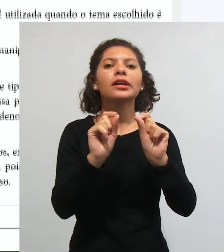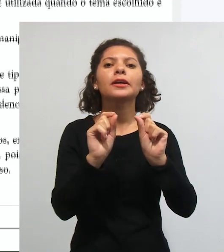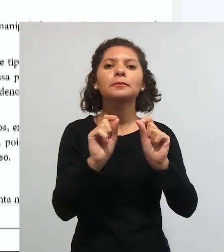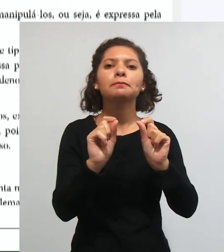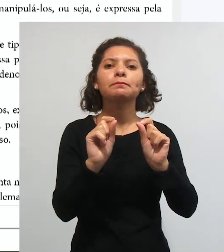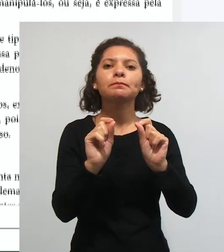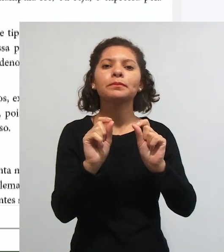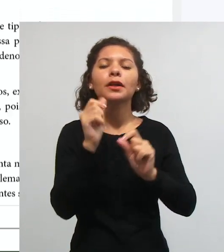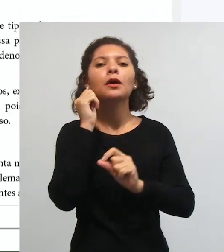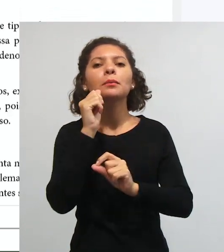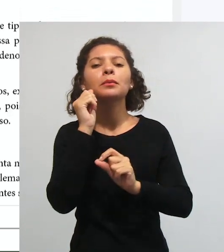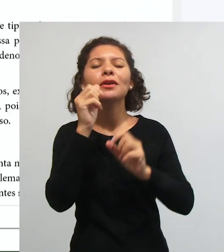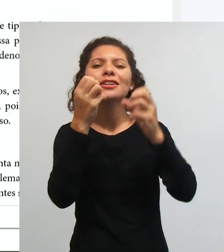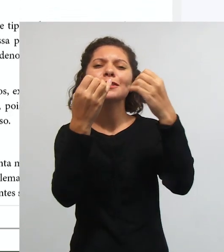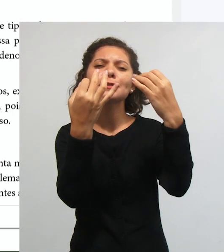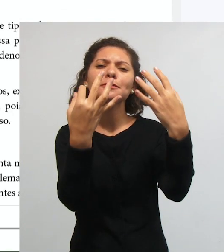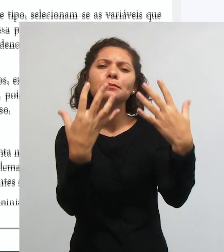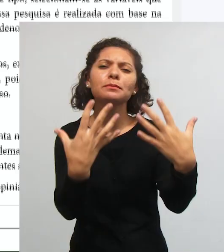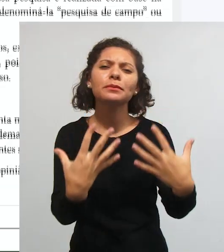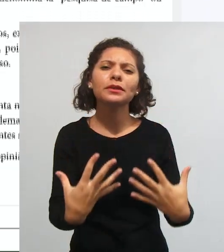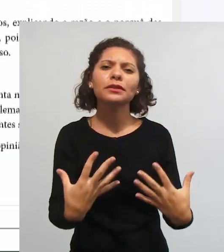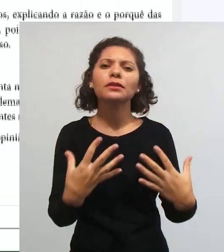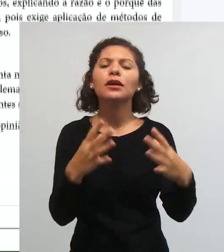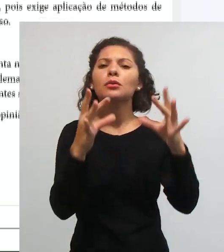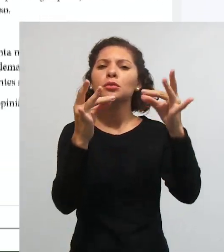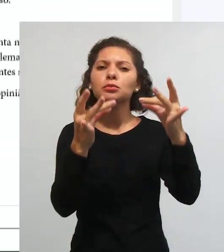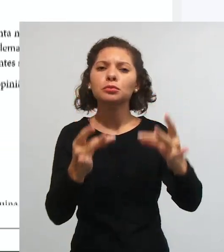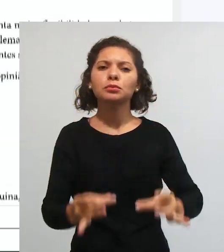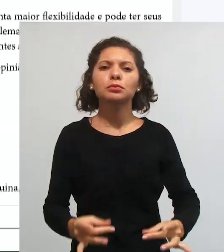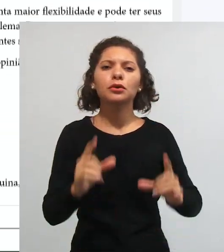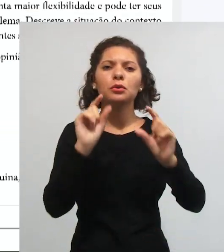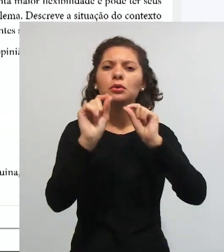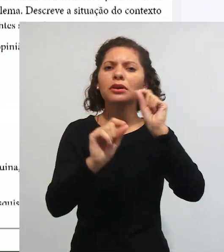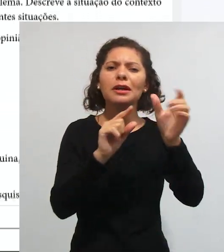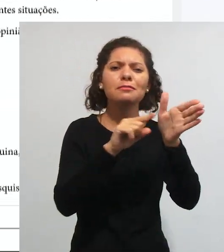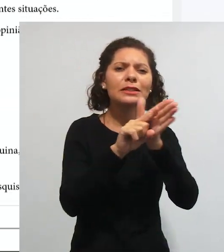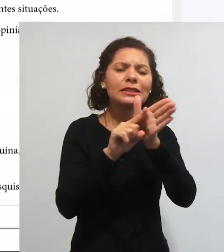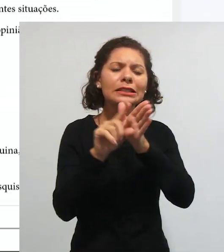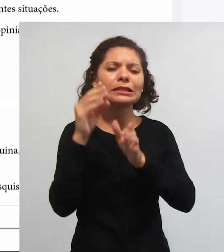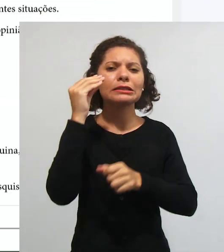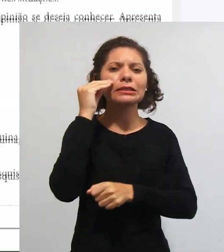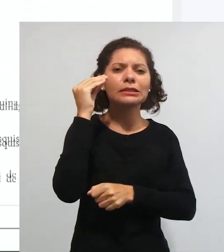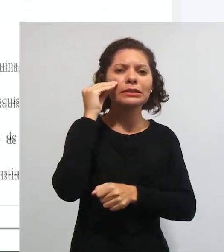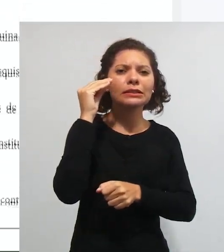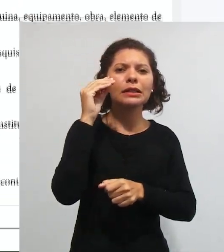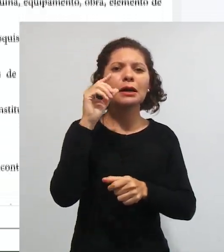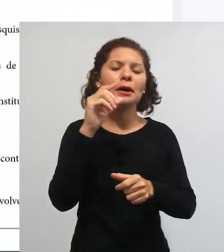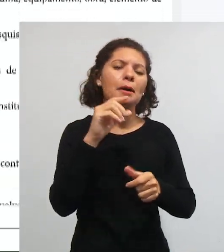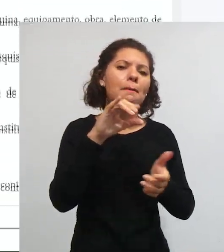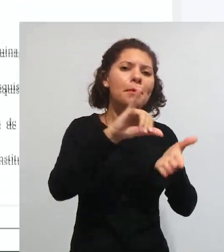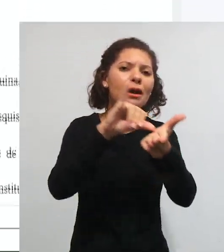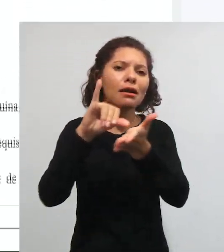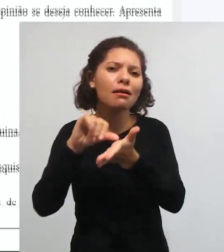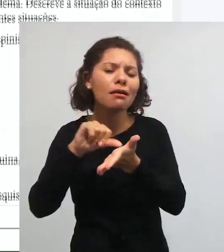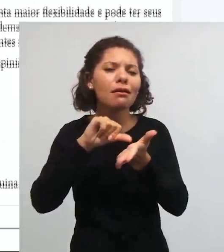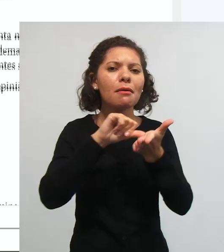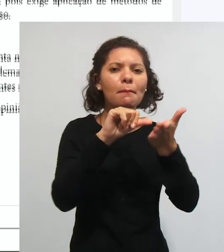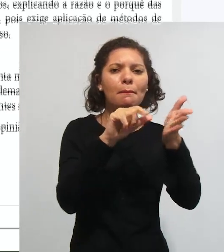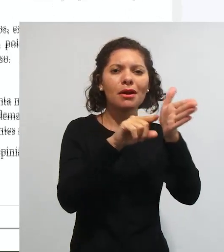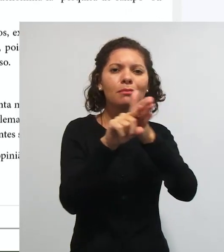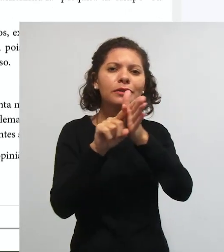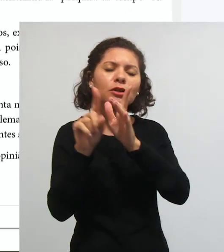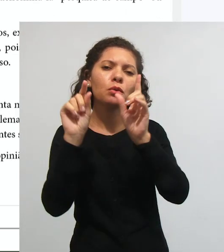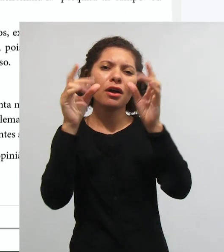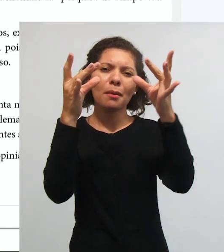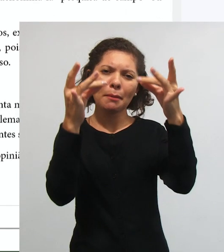essa explanação aqui, ó, do que é pesquisa exploratória, descritiva, experimental, pesquisa de campo, levantamento. Ela vai fazer toda a